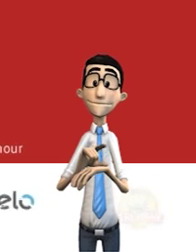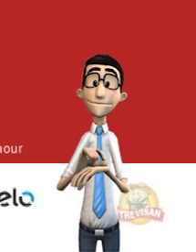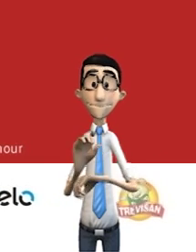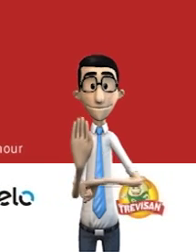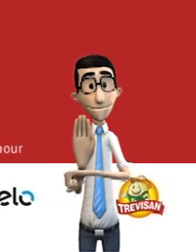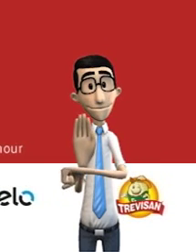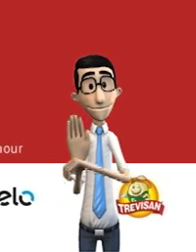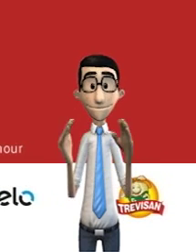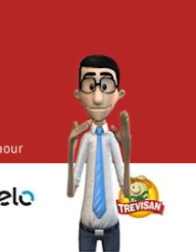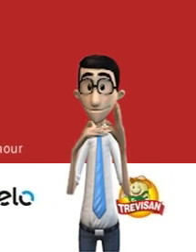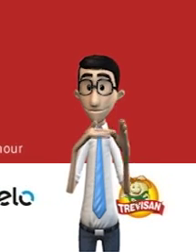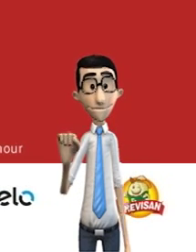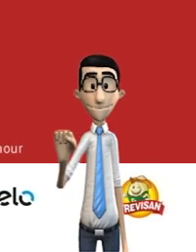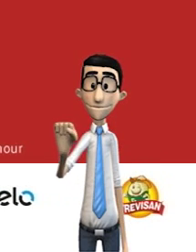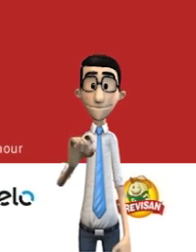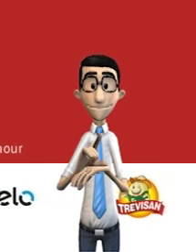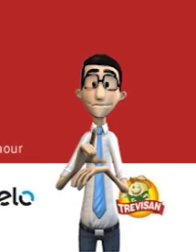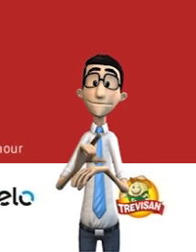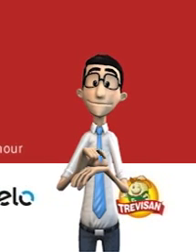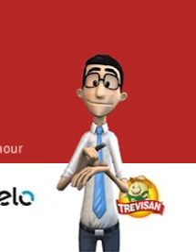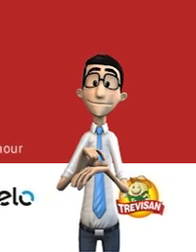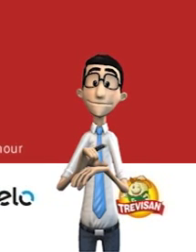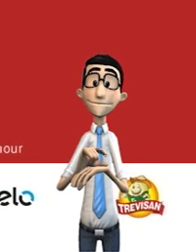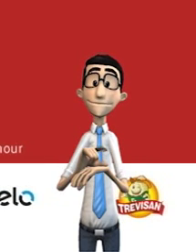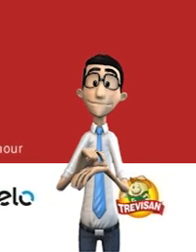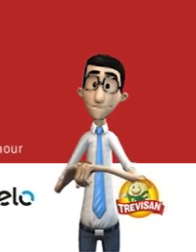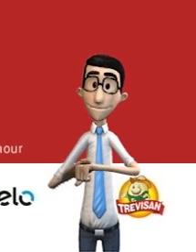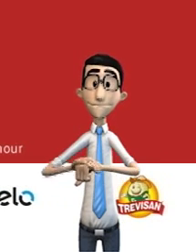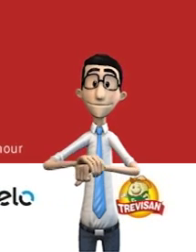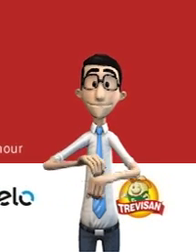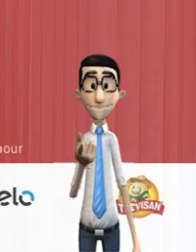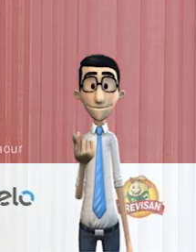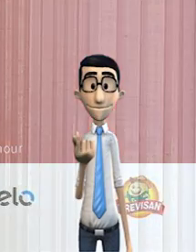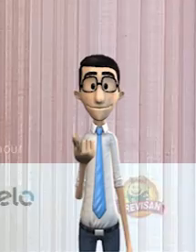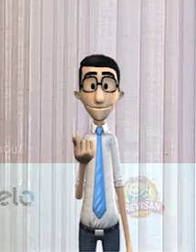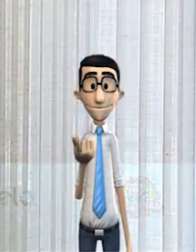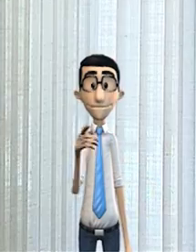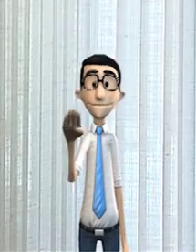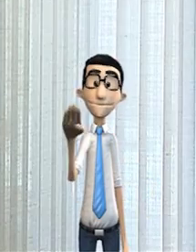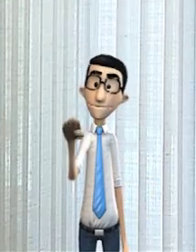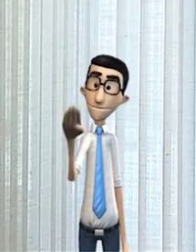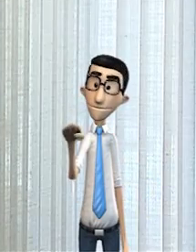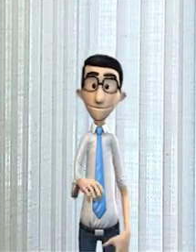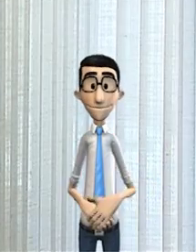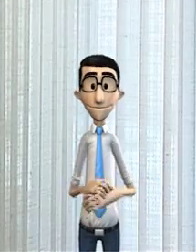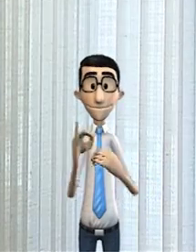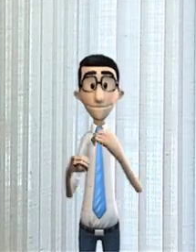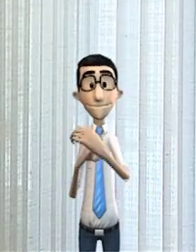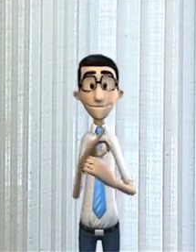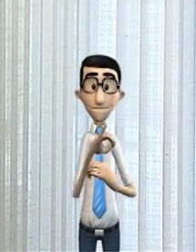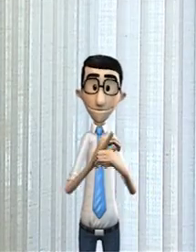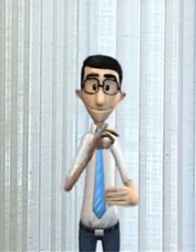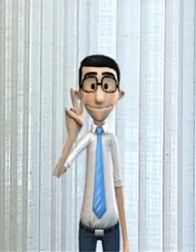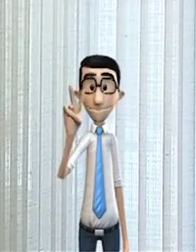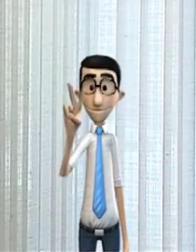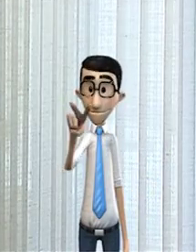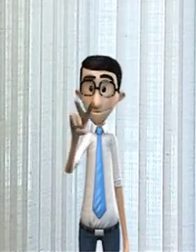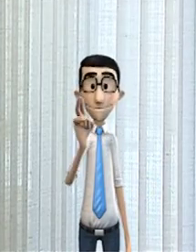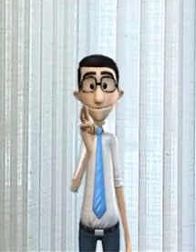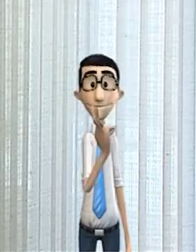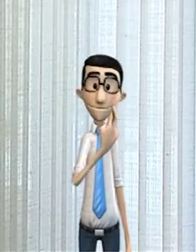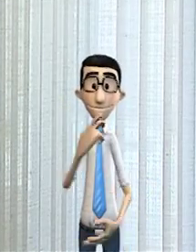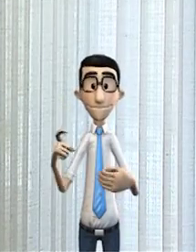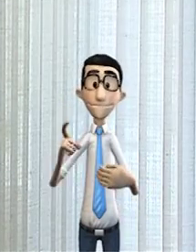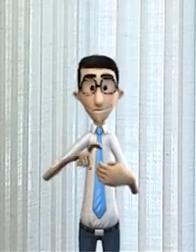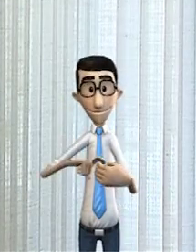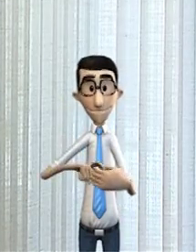às 20 horas com muitas promoções para você. Acesse o site e descubra os restaurantes credenciados. Gostaríamos de agradecer também pela sua contribuição